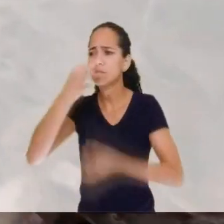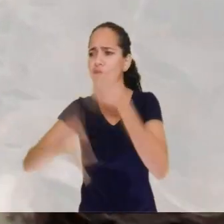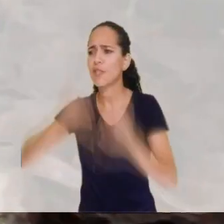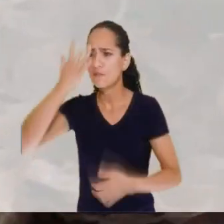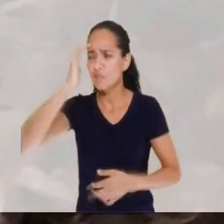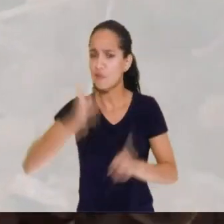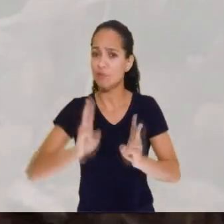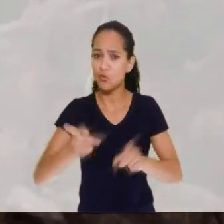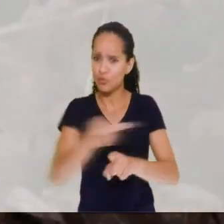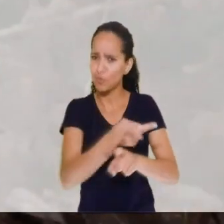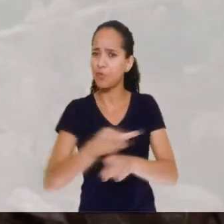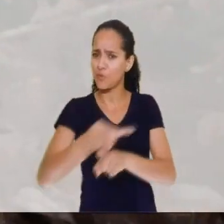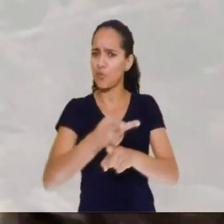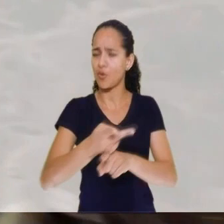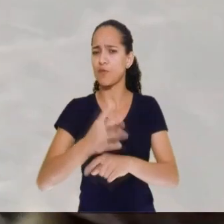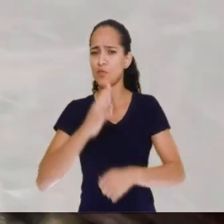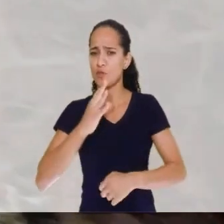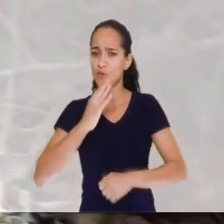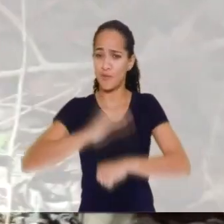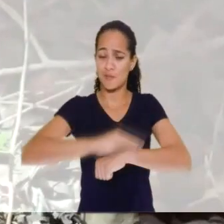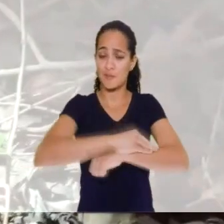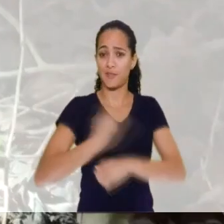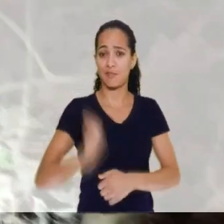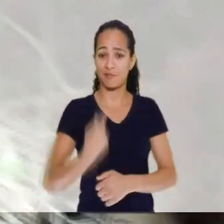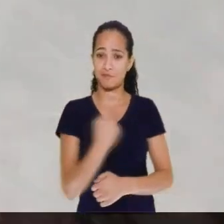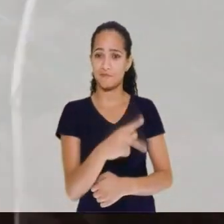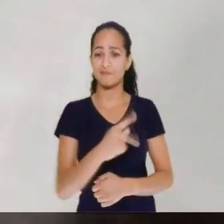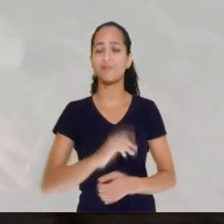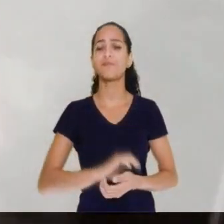E aí, Pedro, você acha que a gente continua procurando pelo que você conhece do bicho?